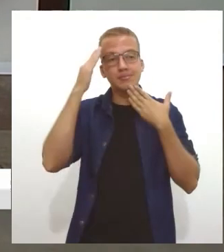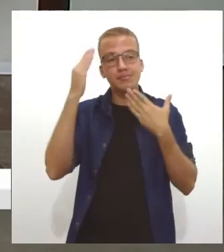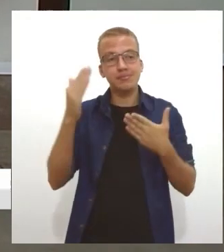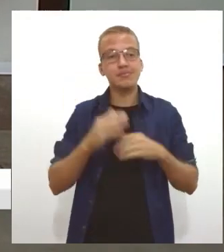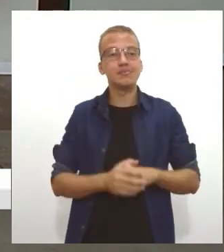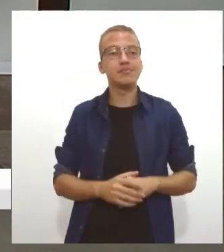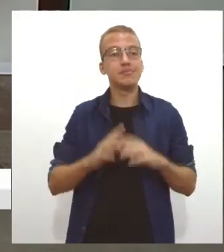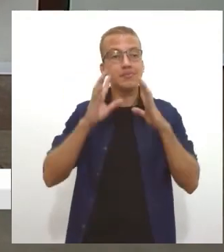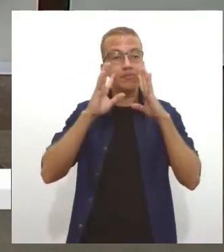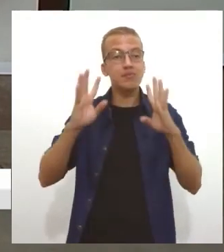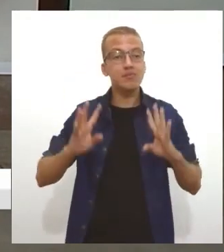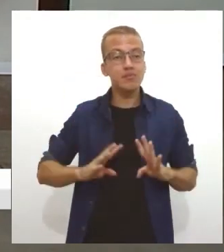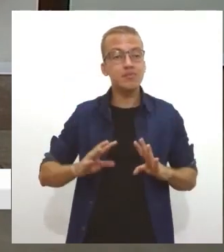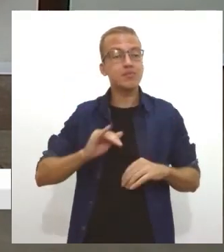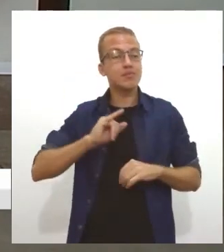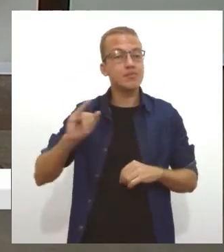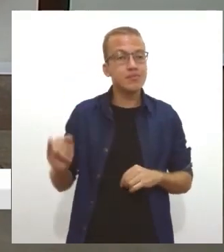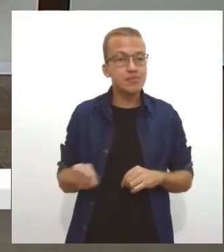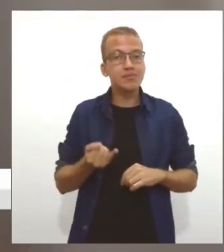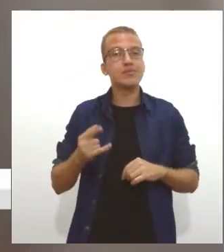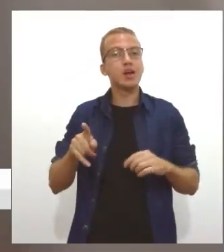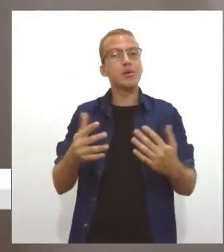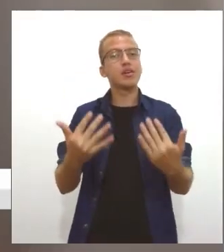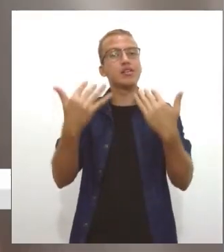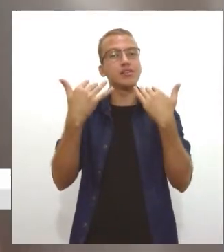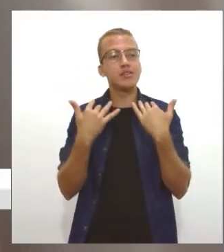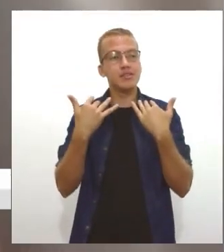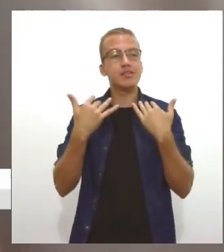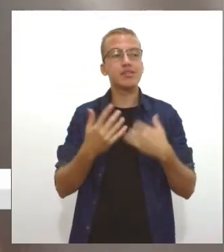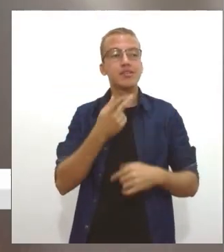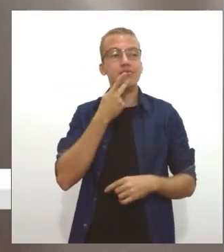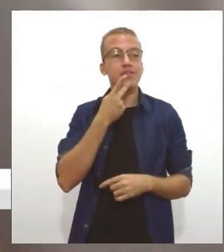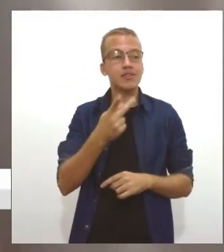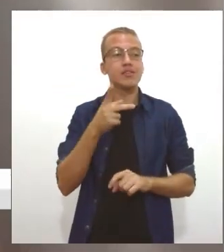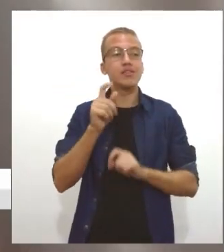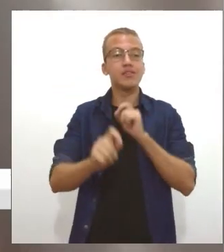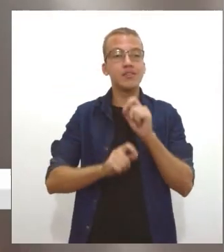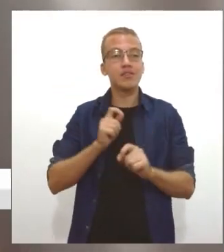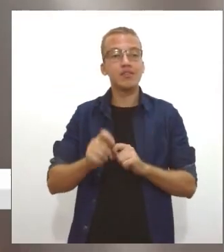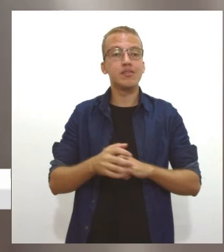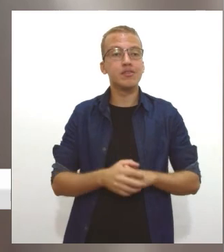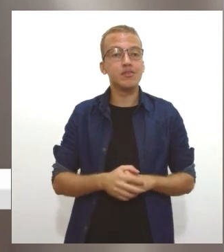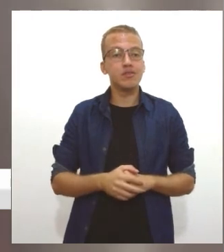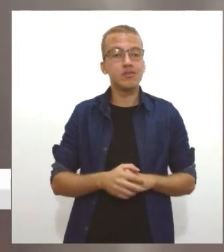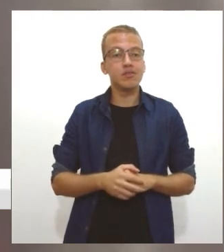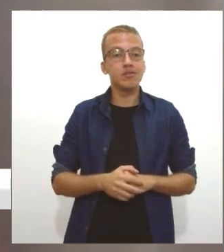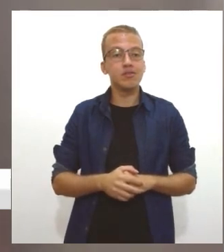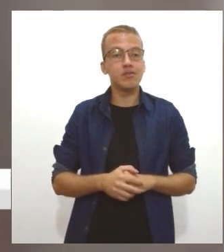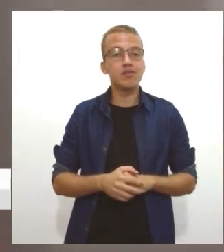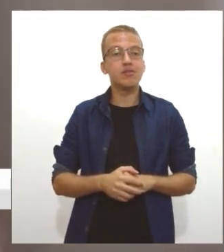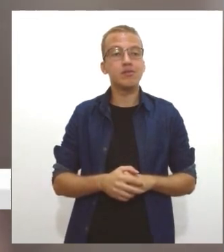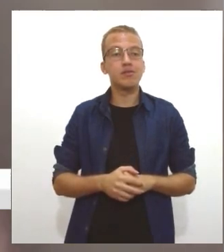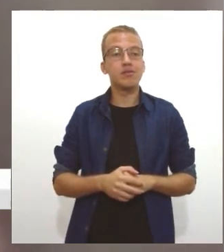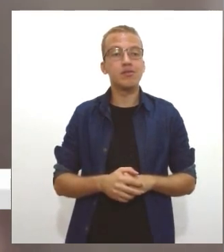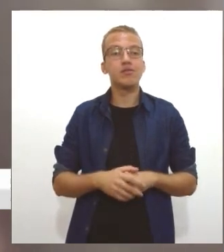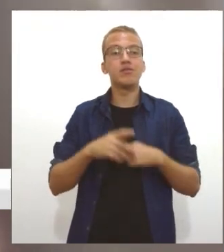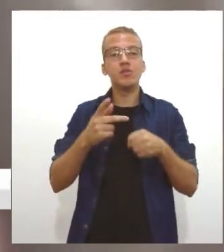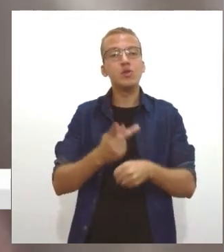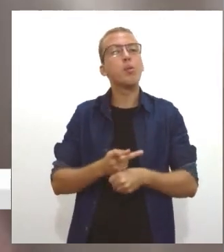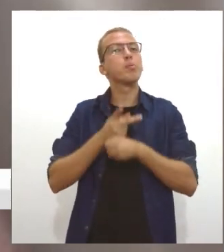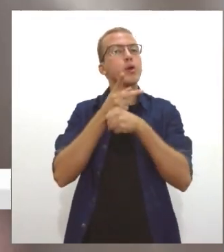quero aproveitar aqui um canal, também a audiência, para também reforçar as mulheres muribequenses que busquem esses espaços